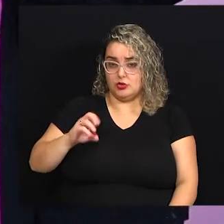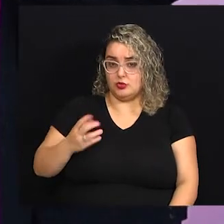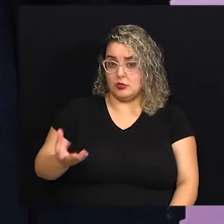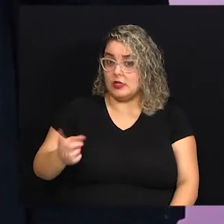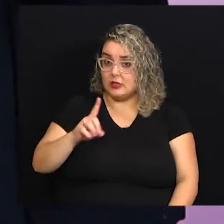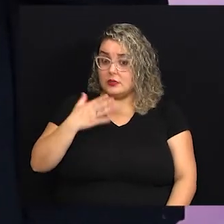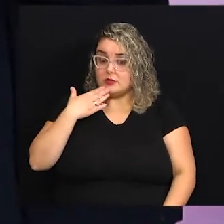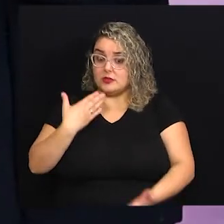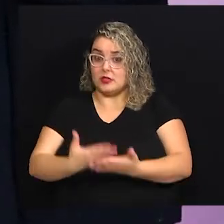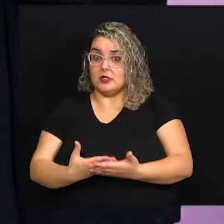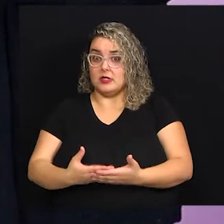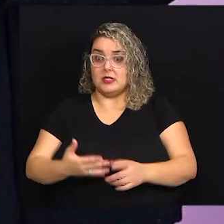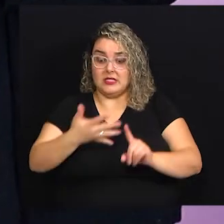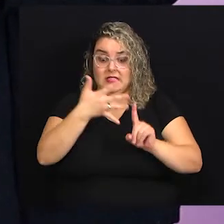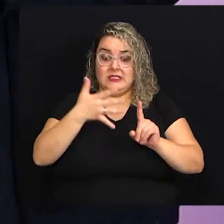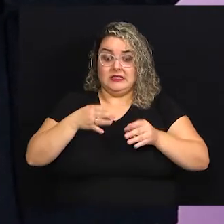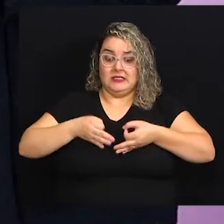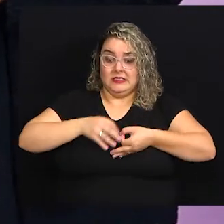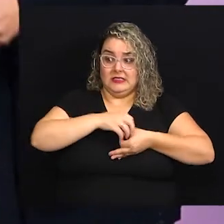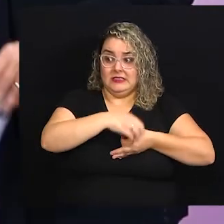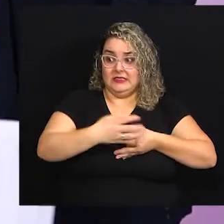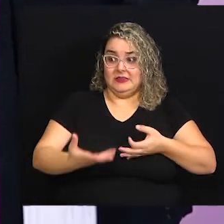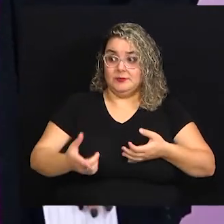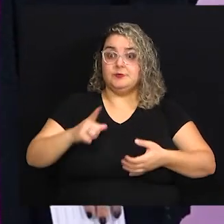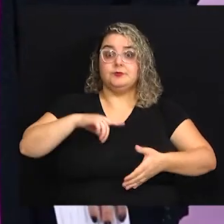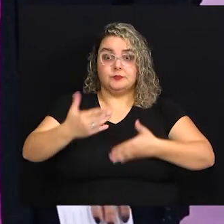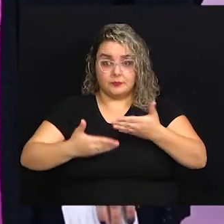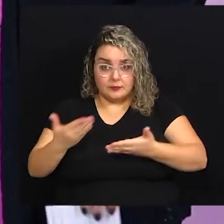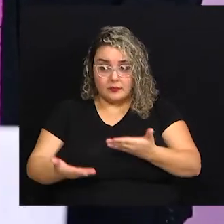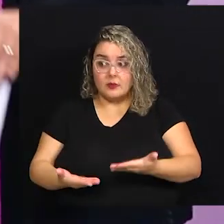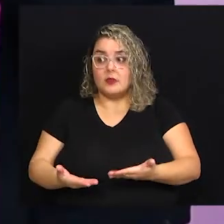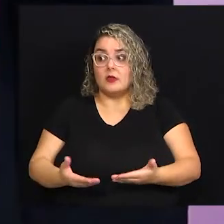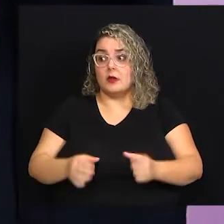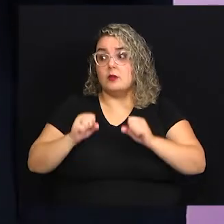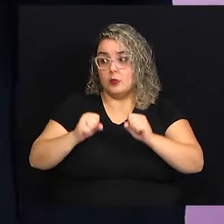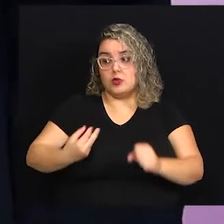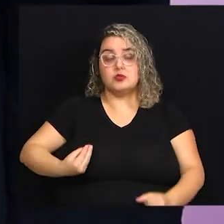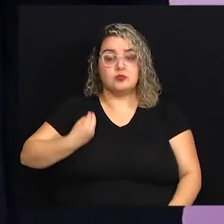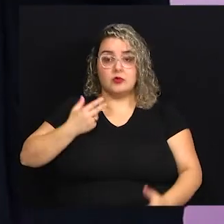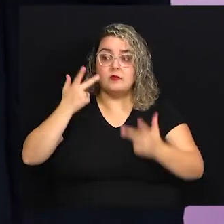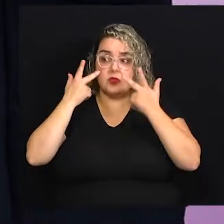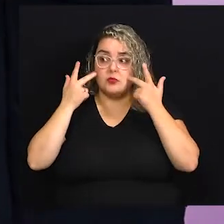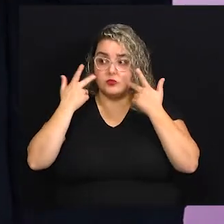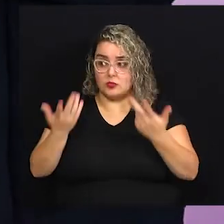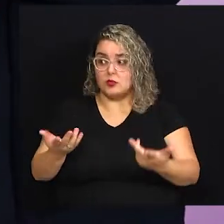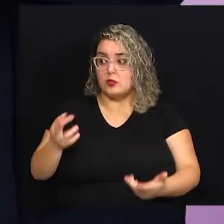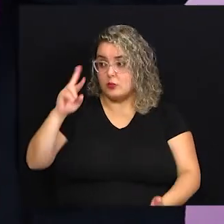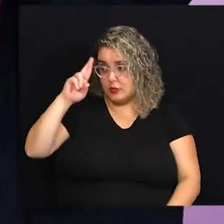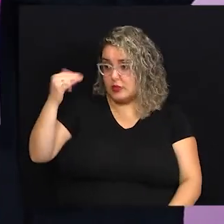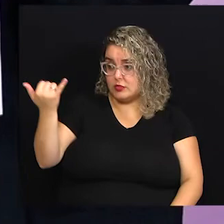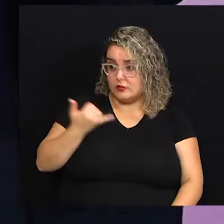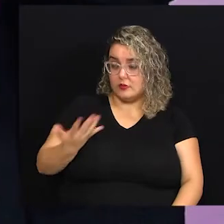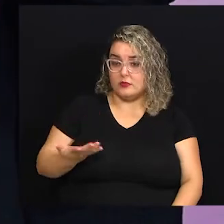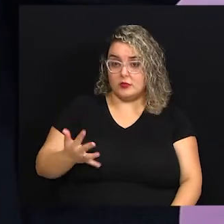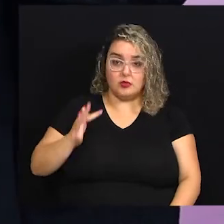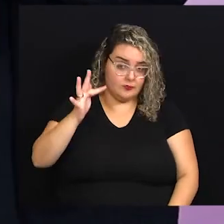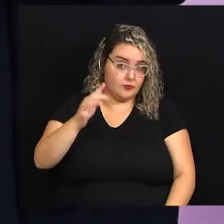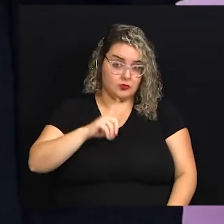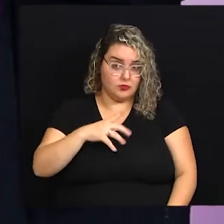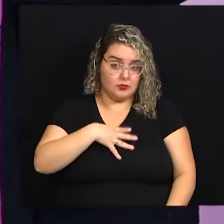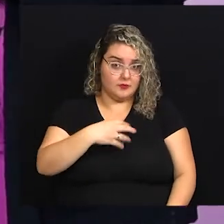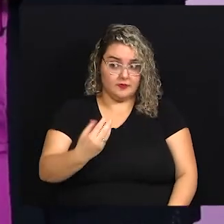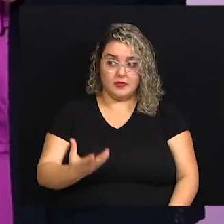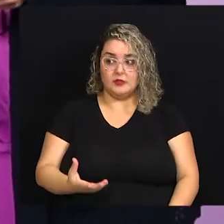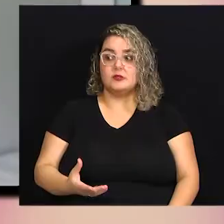gente escuta a síndrome dos ovários policísticos, né? Tem tratamento e dá para ter uma vida normal e, como a senhora disse, né? No futuro até